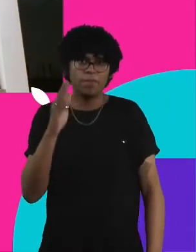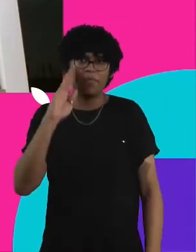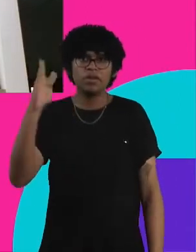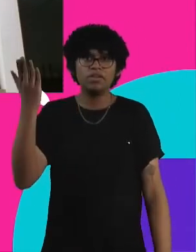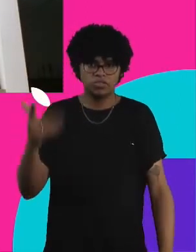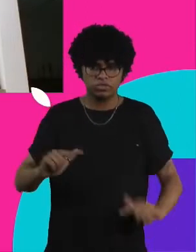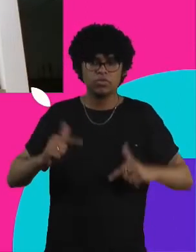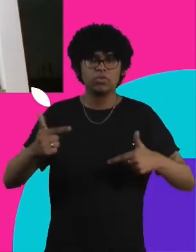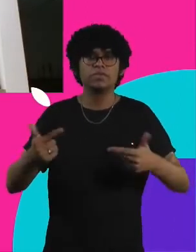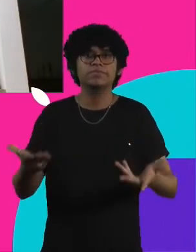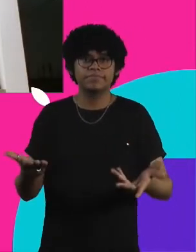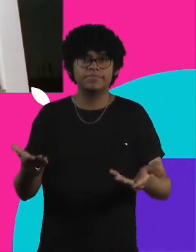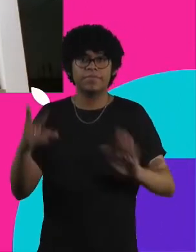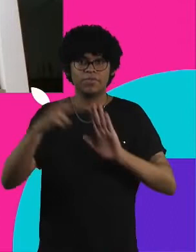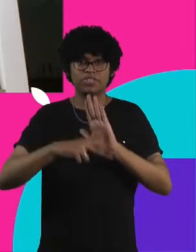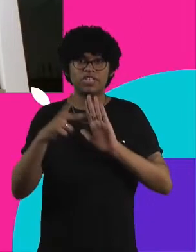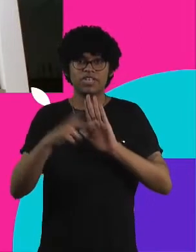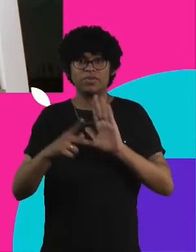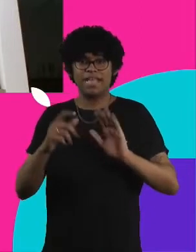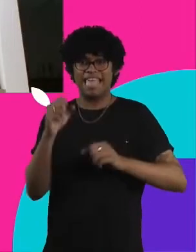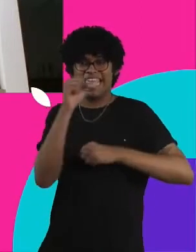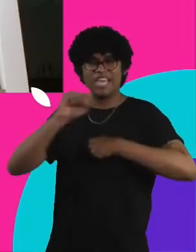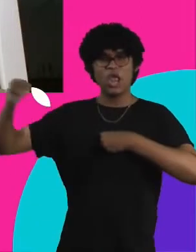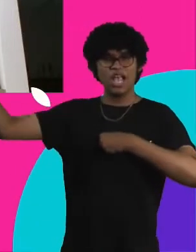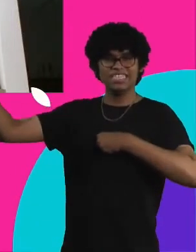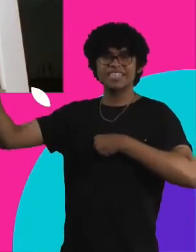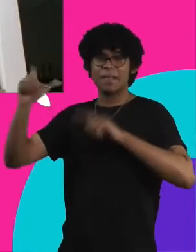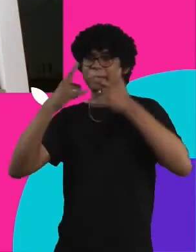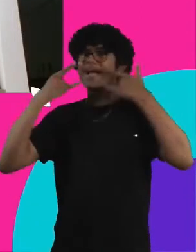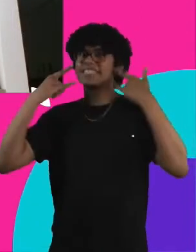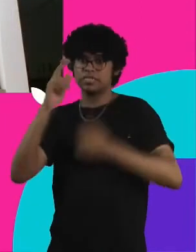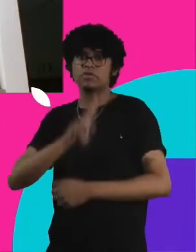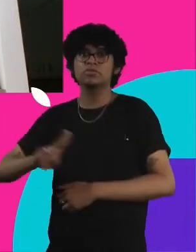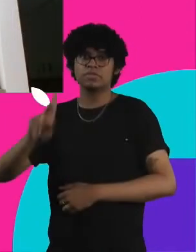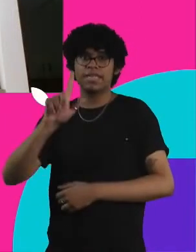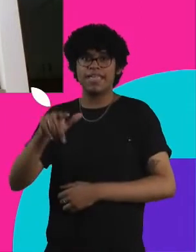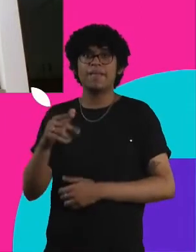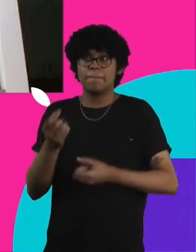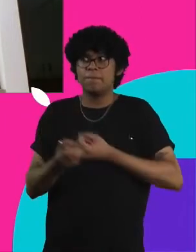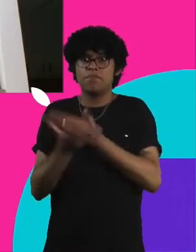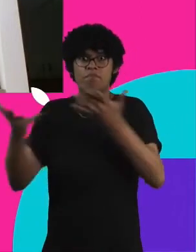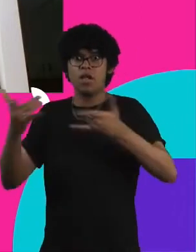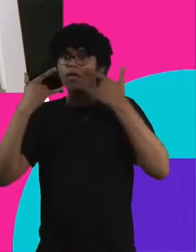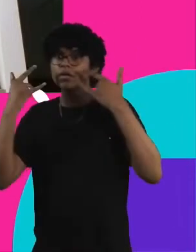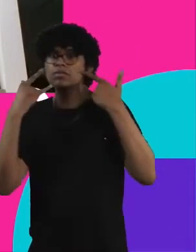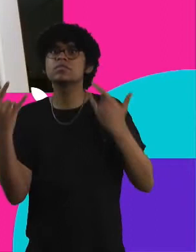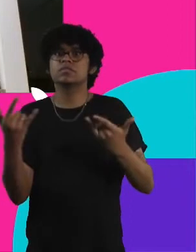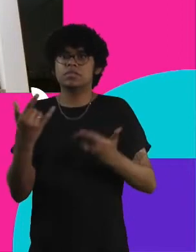No projeto Heróis Usam Máscara, foram 12 milhões de máscaras produzidas e doadas, 6.300 empregos gerados